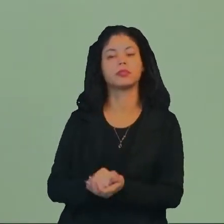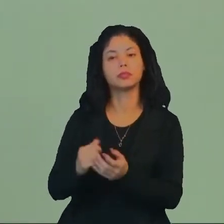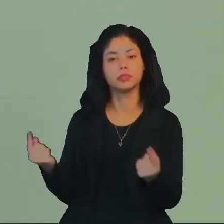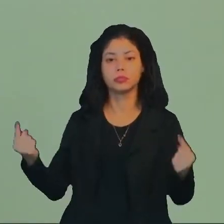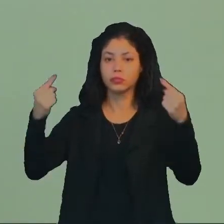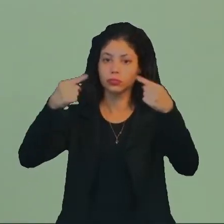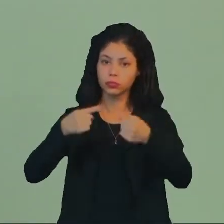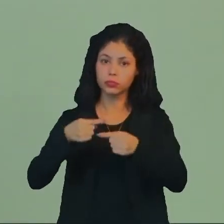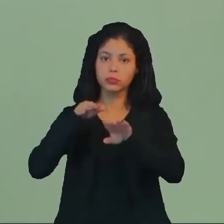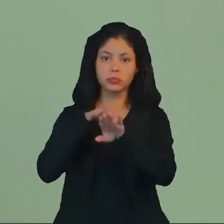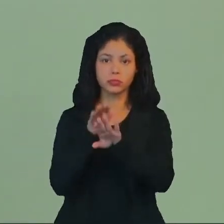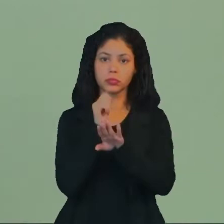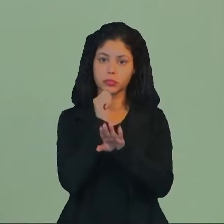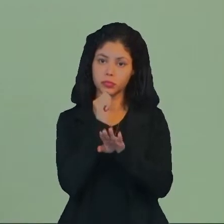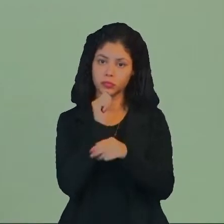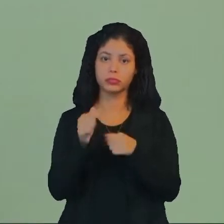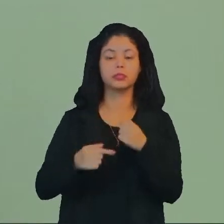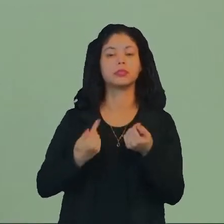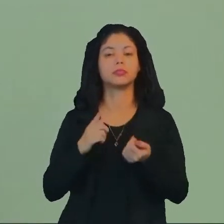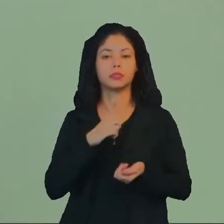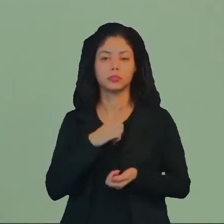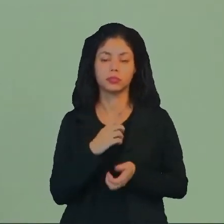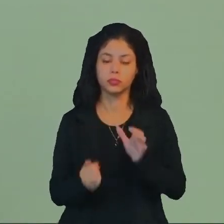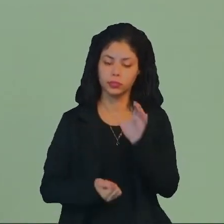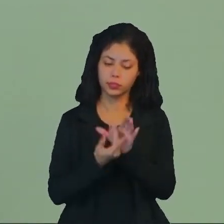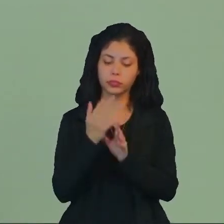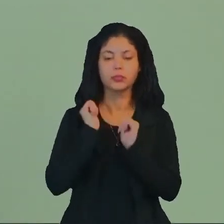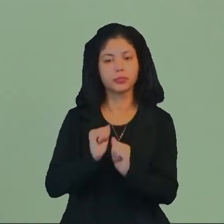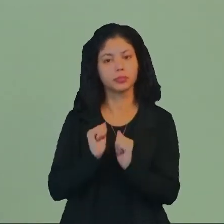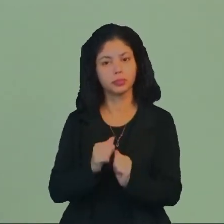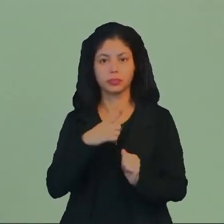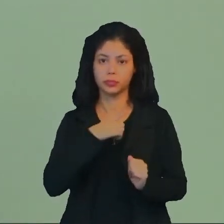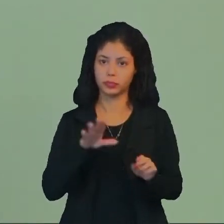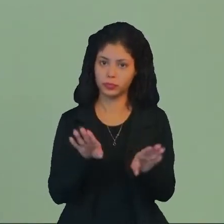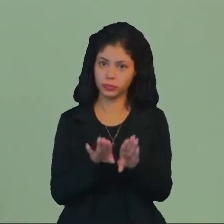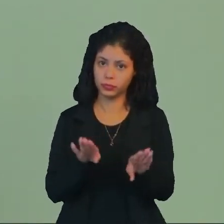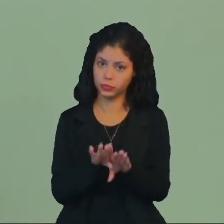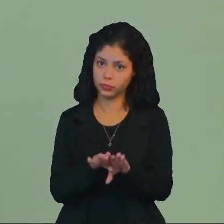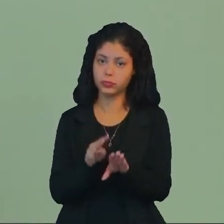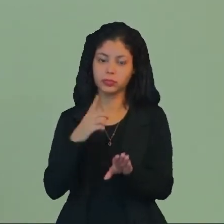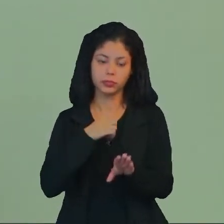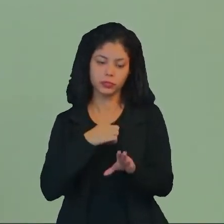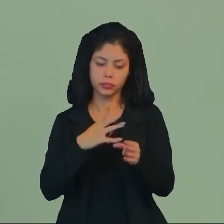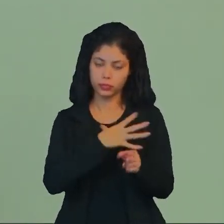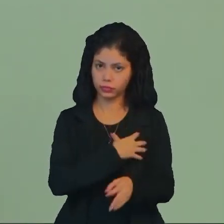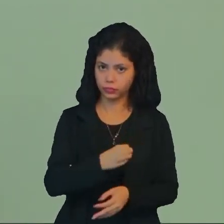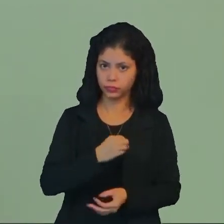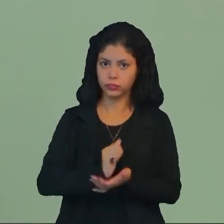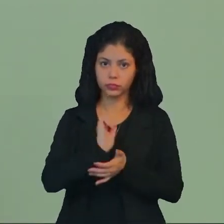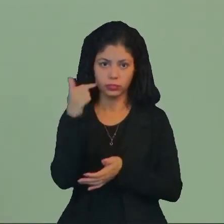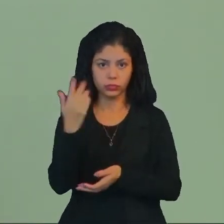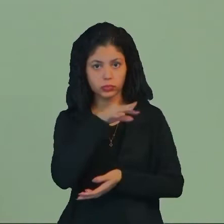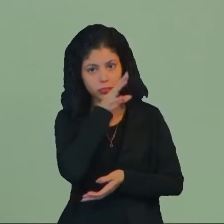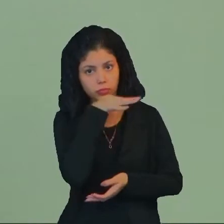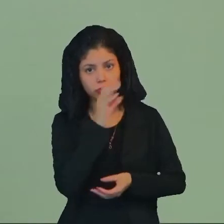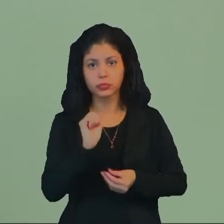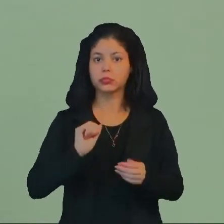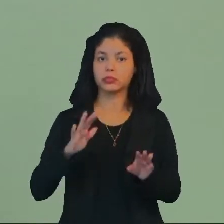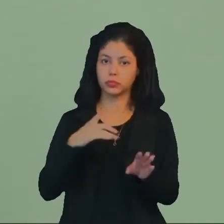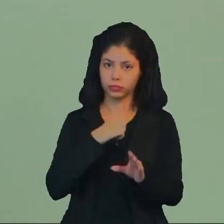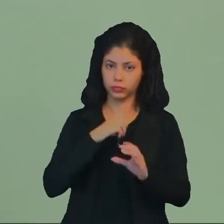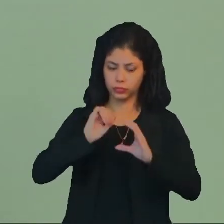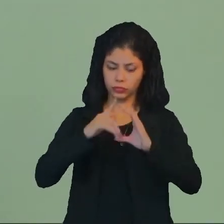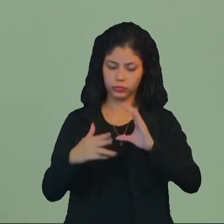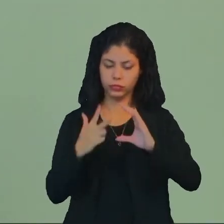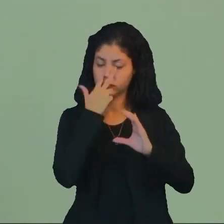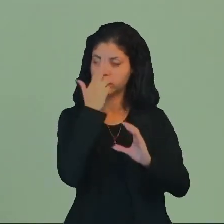se cruzar e gera descendente fértil. E animais ou outros seres vivos com características